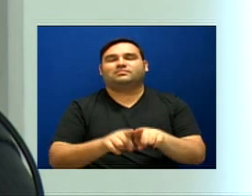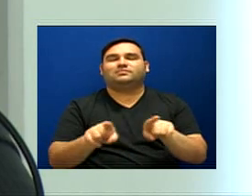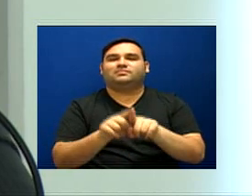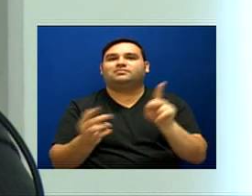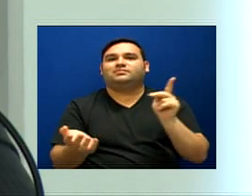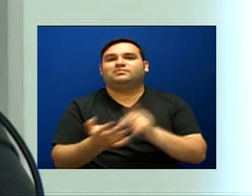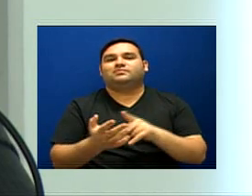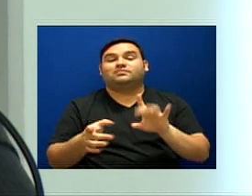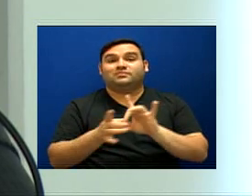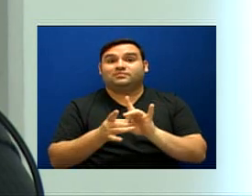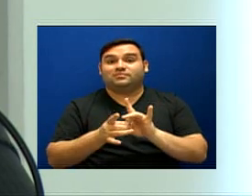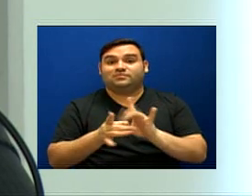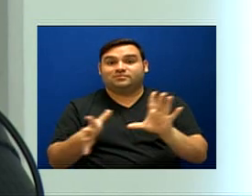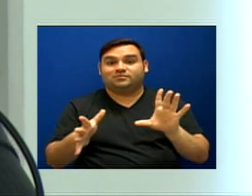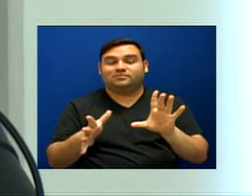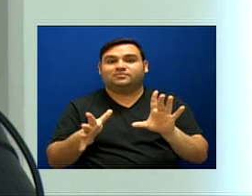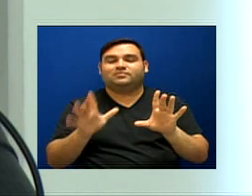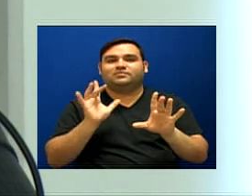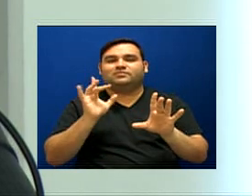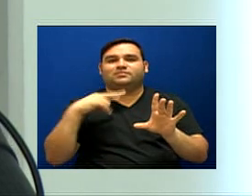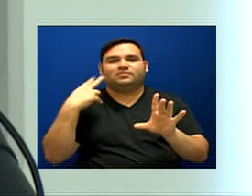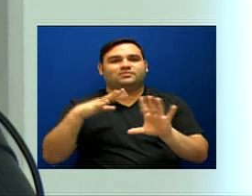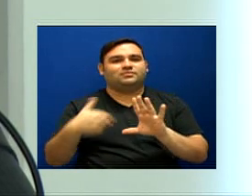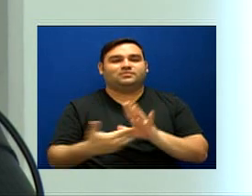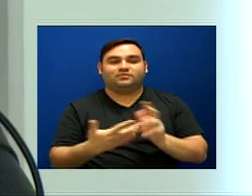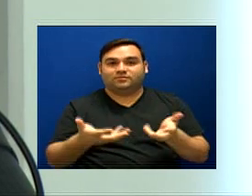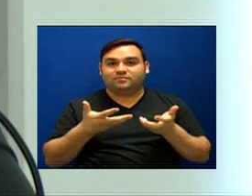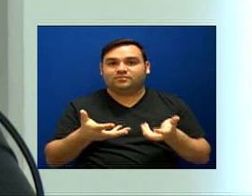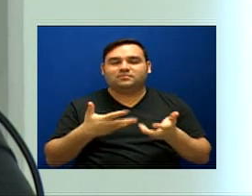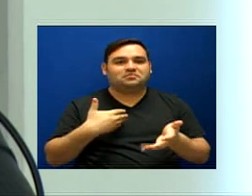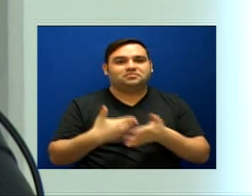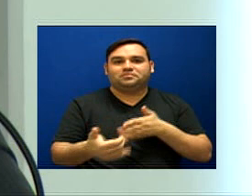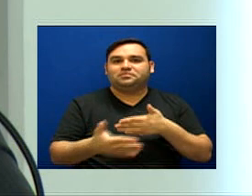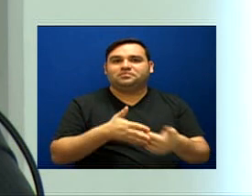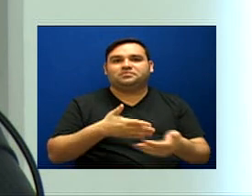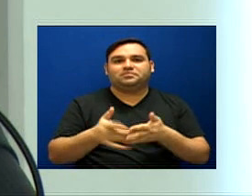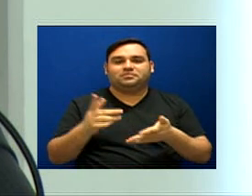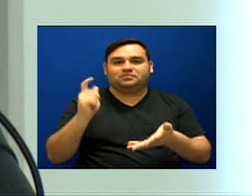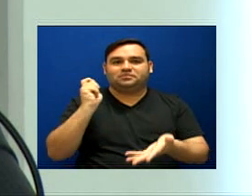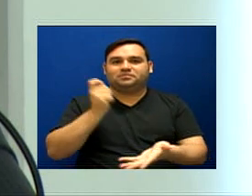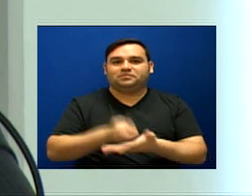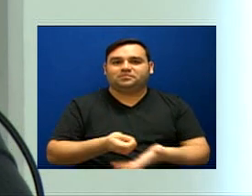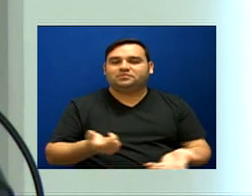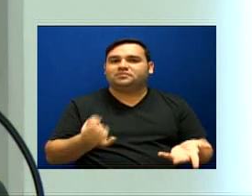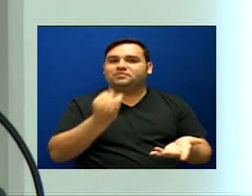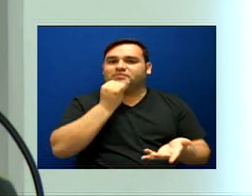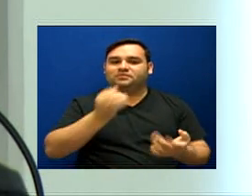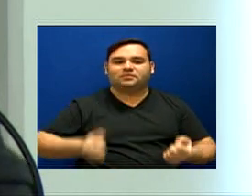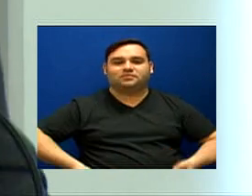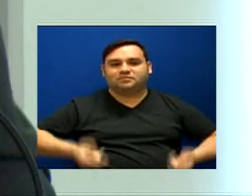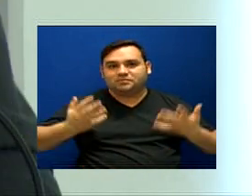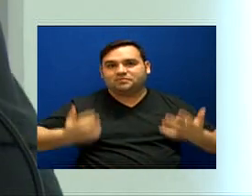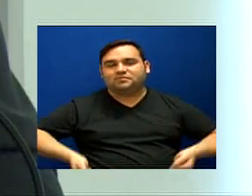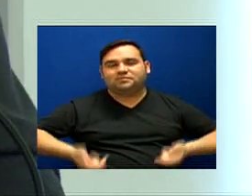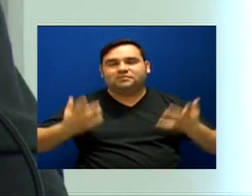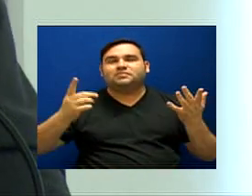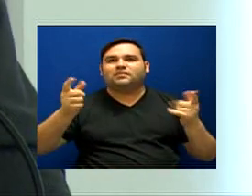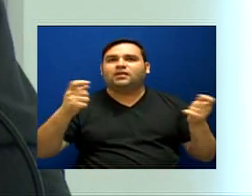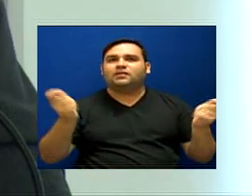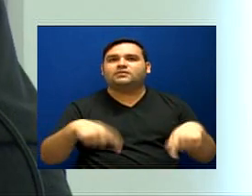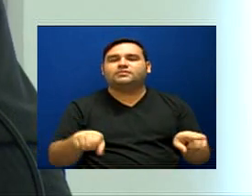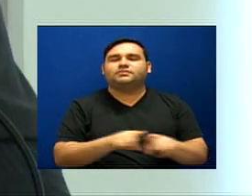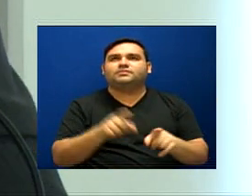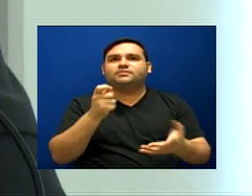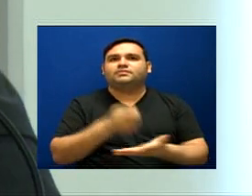fazer, dar a liberdade para aqueles vereadores que quiserem fazer qualquer tipo de reembolso com relação às despesas de gabinete, que elas possam